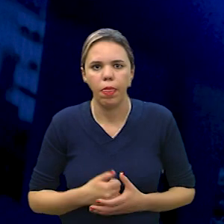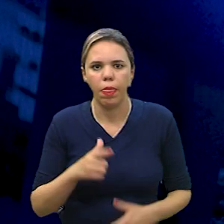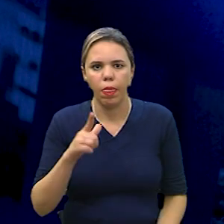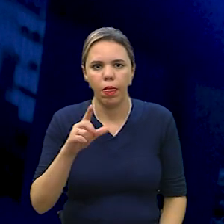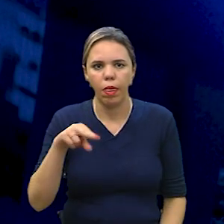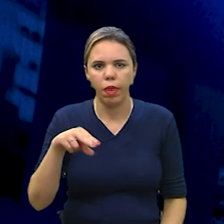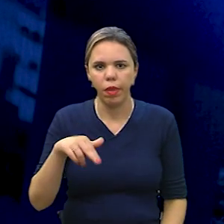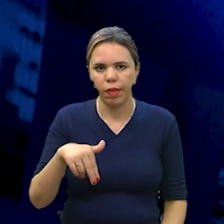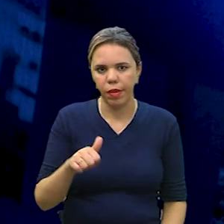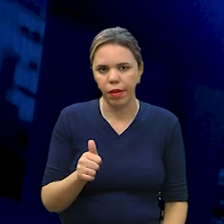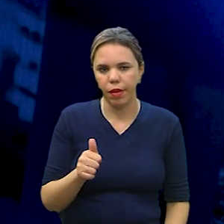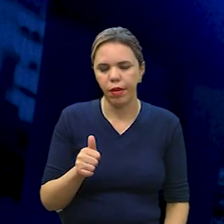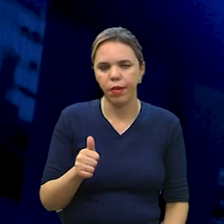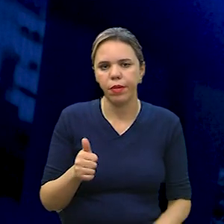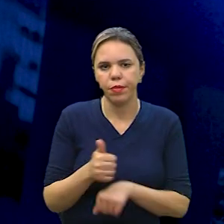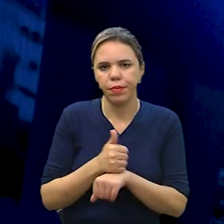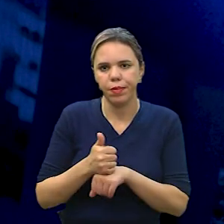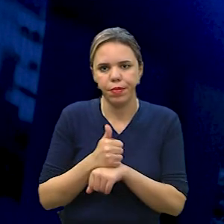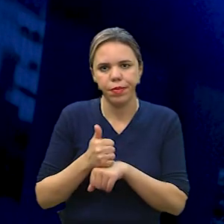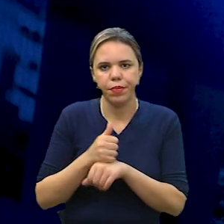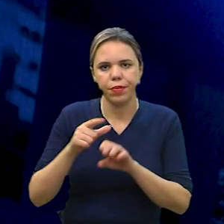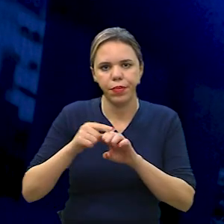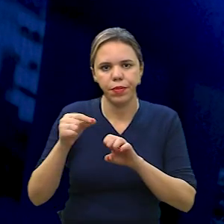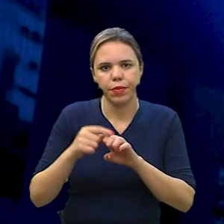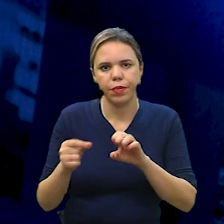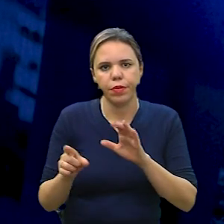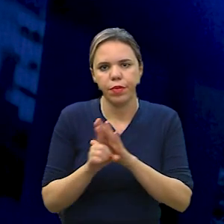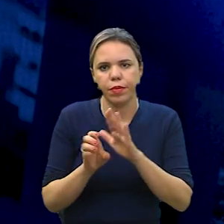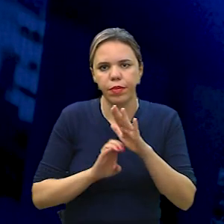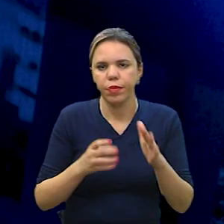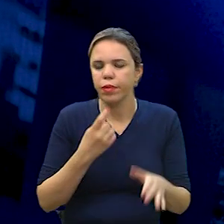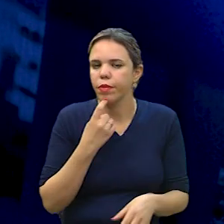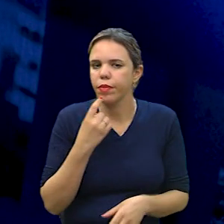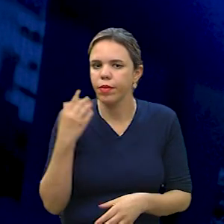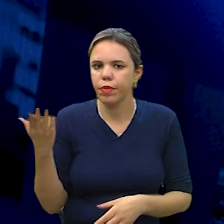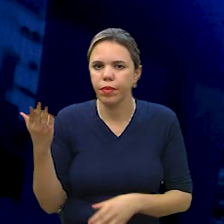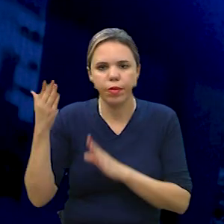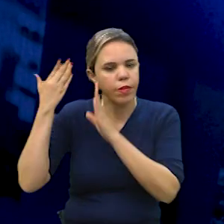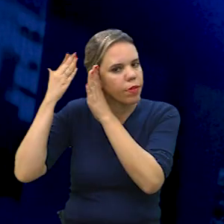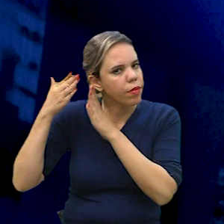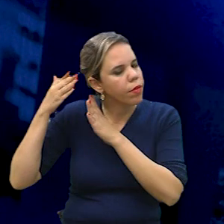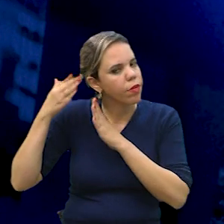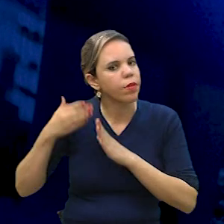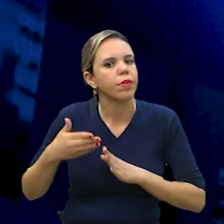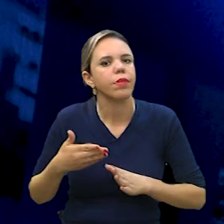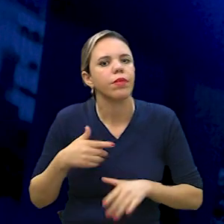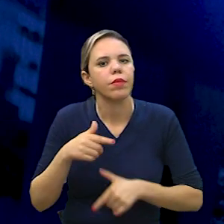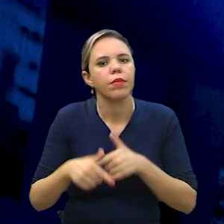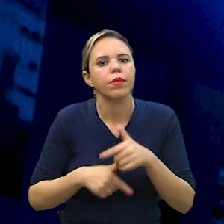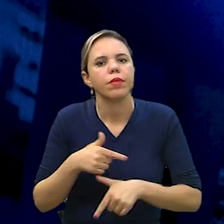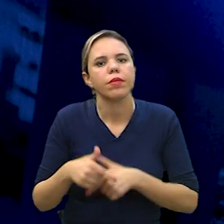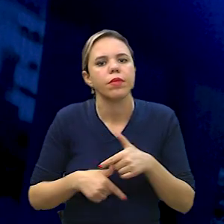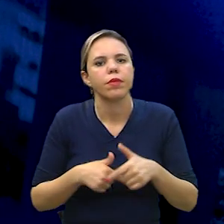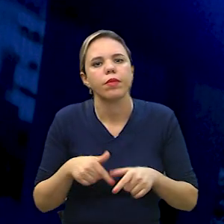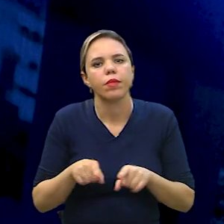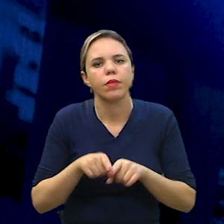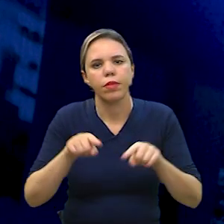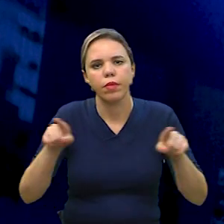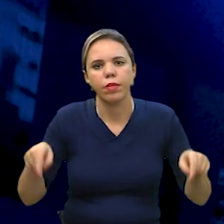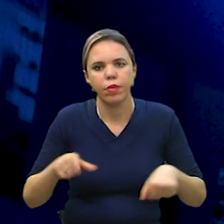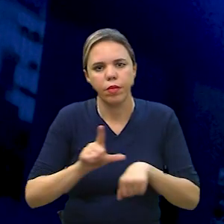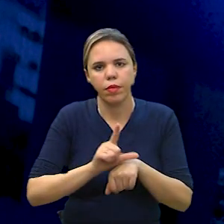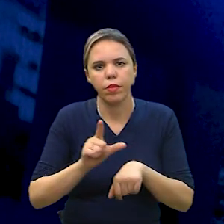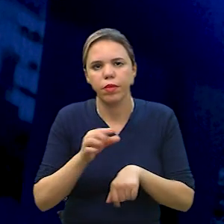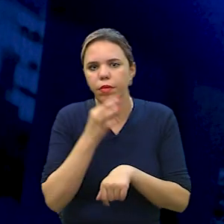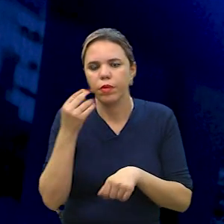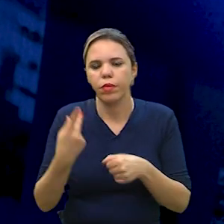Luciana Lourenço, cabeleireira empreendedora, empresária aqui em Campinas, que trabalha além de ter um salão,